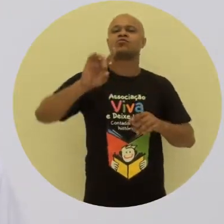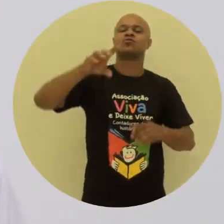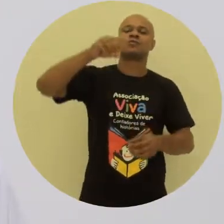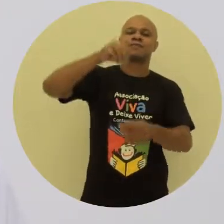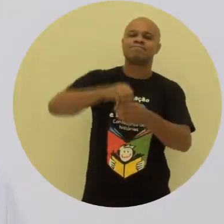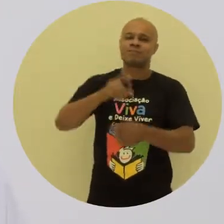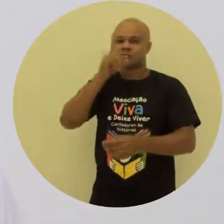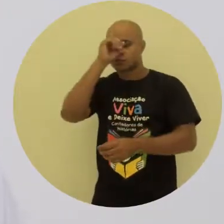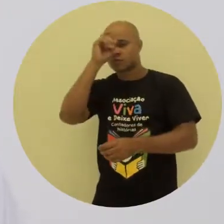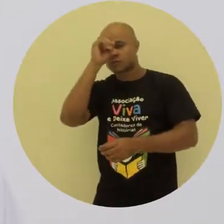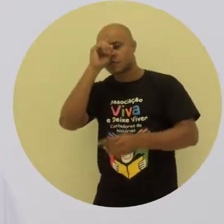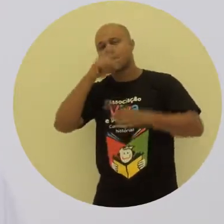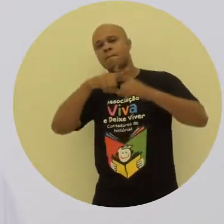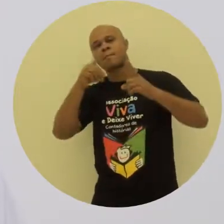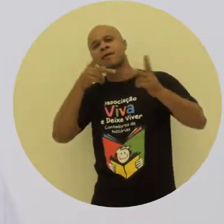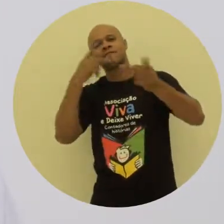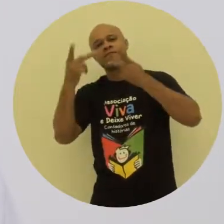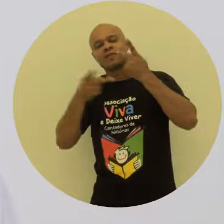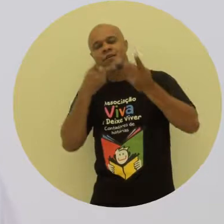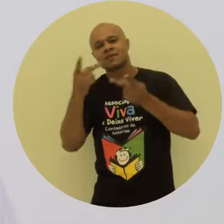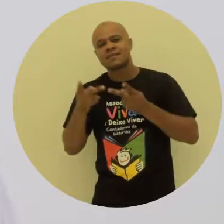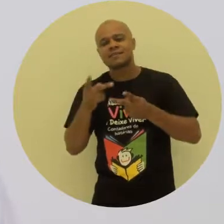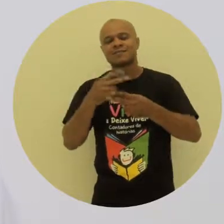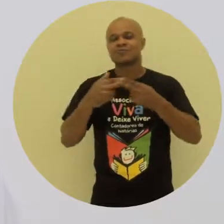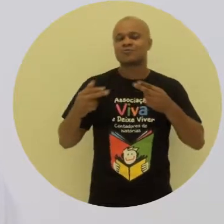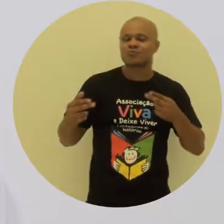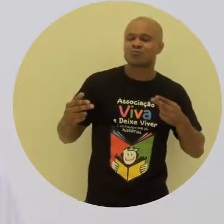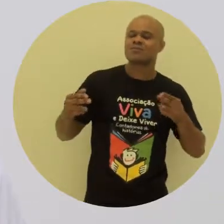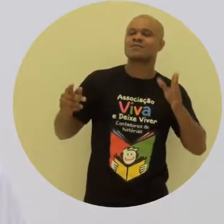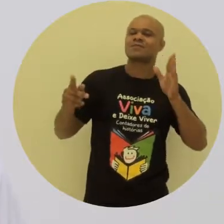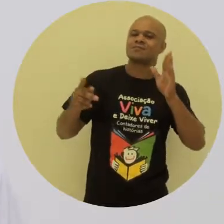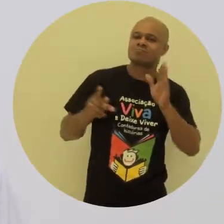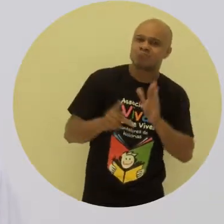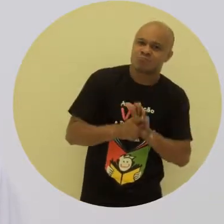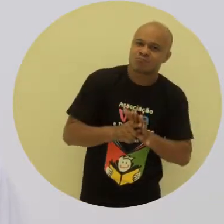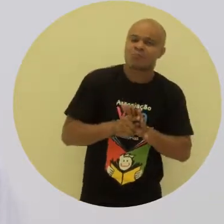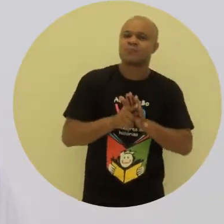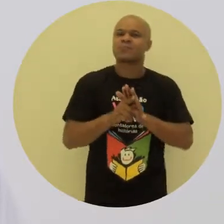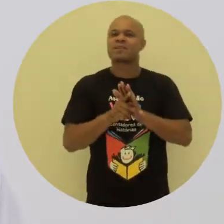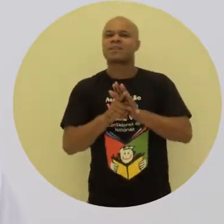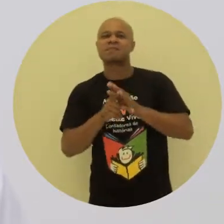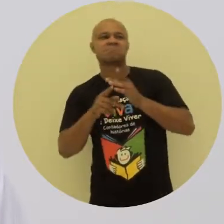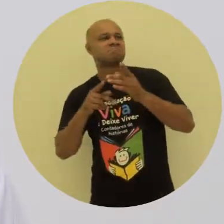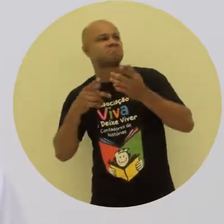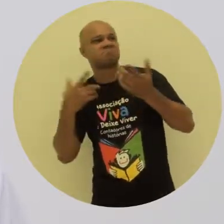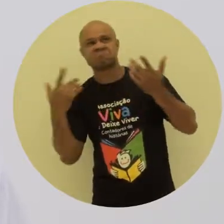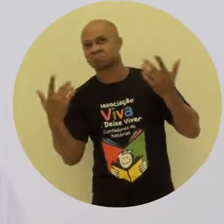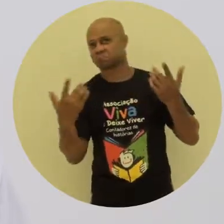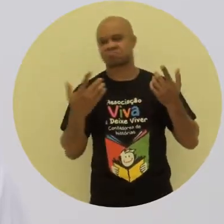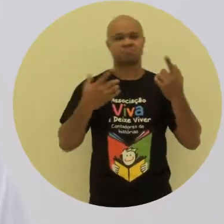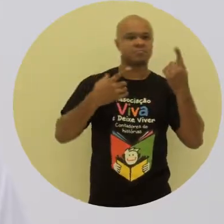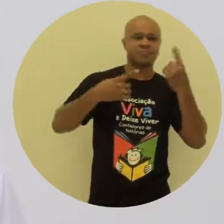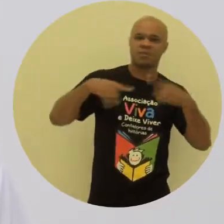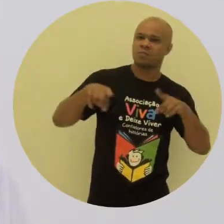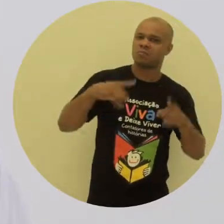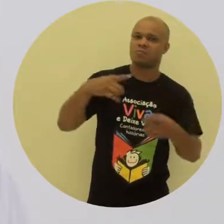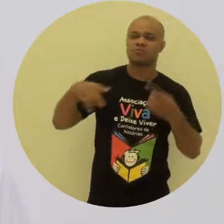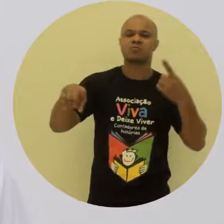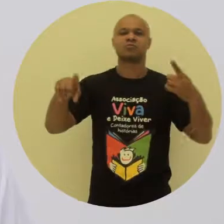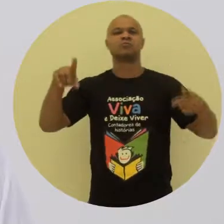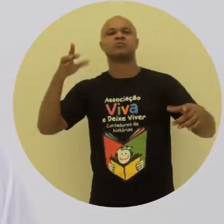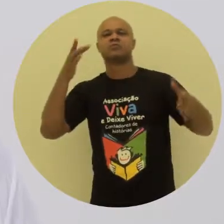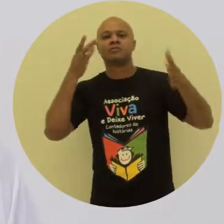dentro dos hospitais, mas nós valorizamos qualquer tipo de arte, né? Acolhemos a música, o teatro,